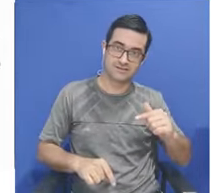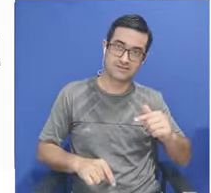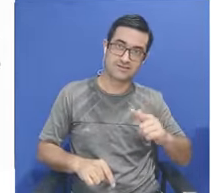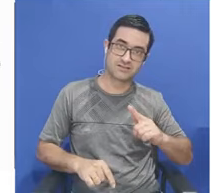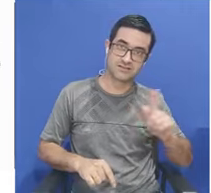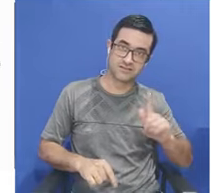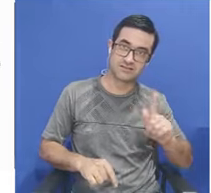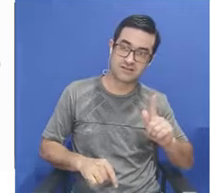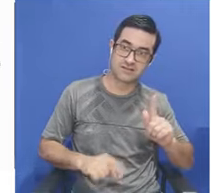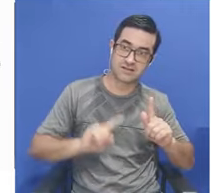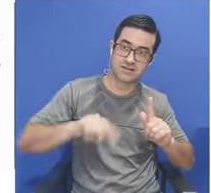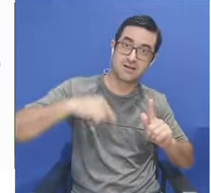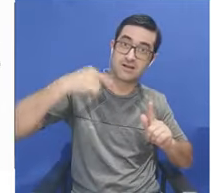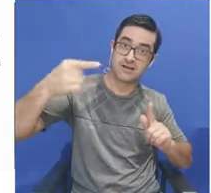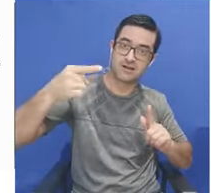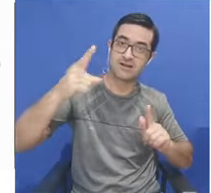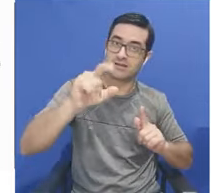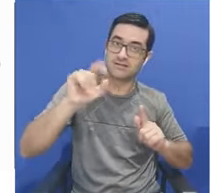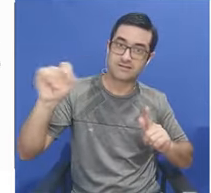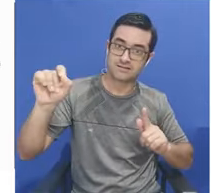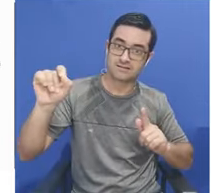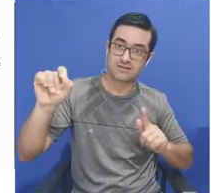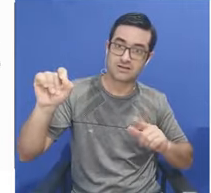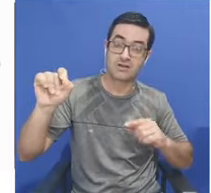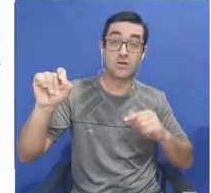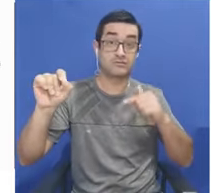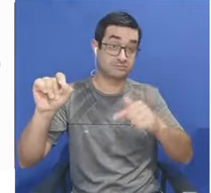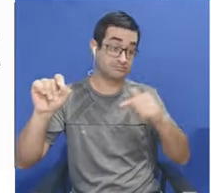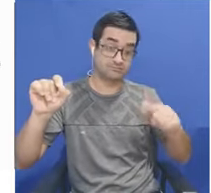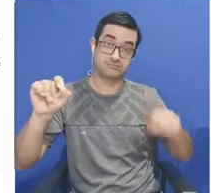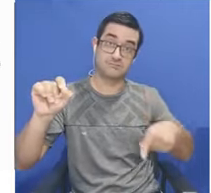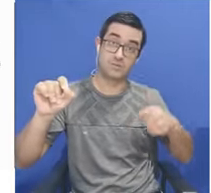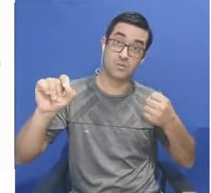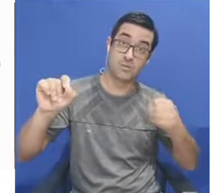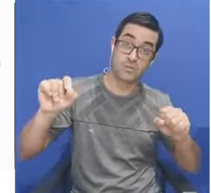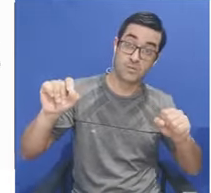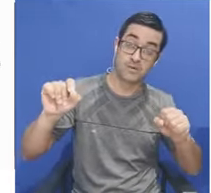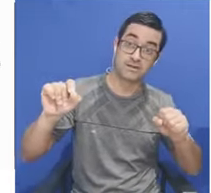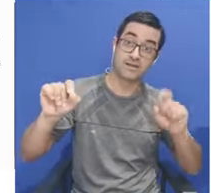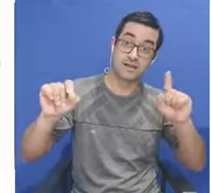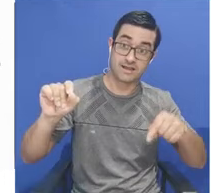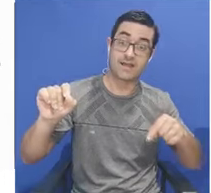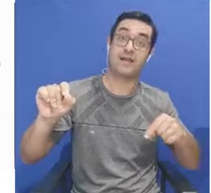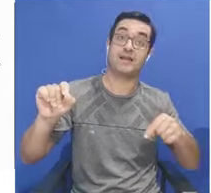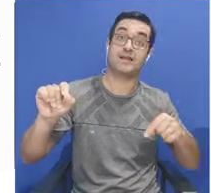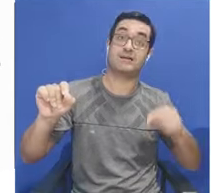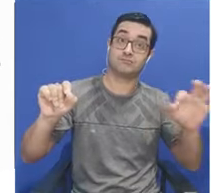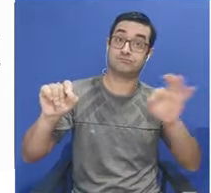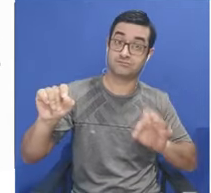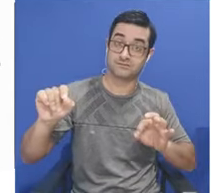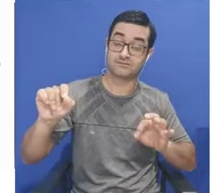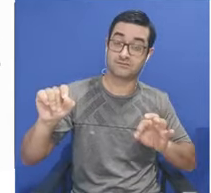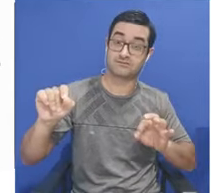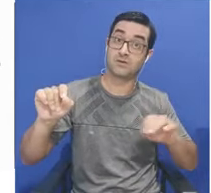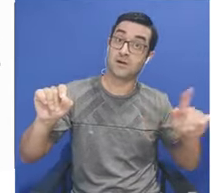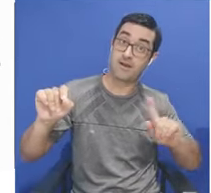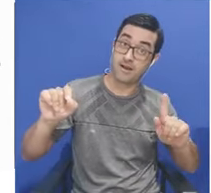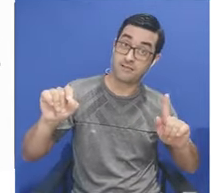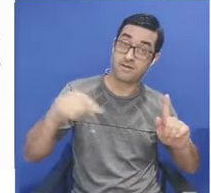77,8% de 100 gramas é 77,8 gramas, então por que eu estou usando 100 gramas? Porque vai dar exatamente